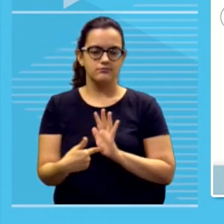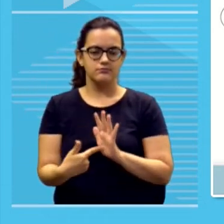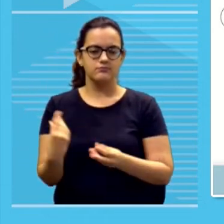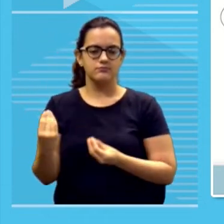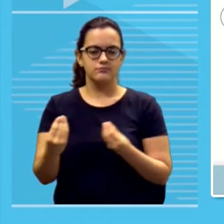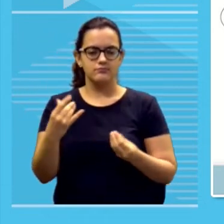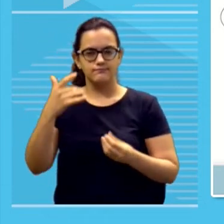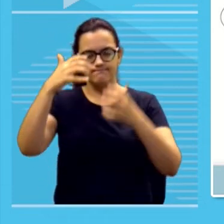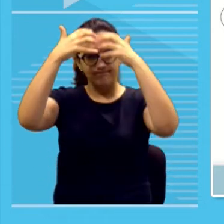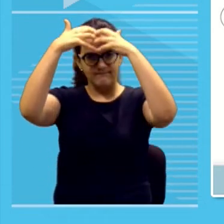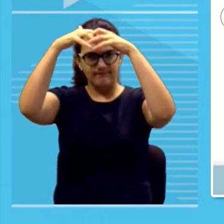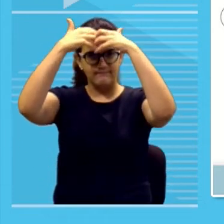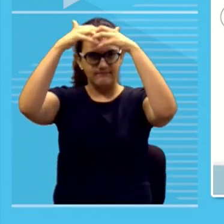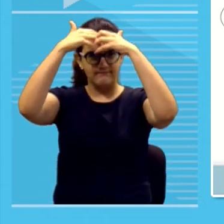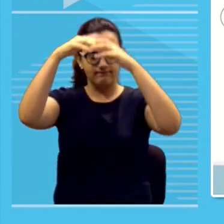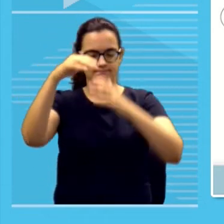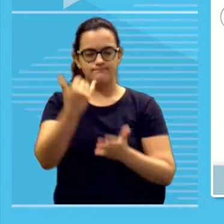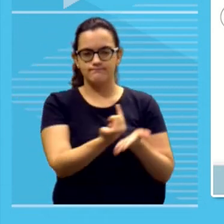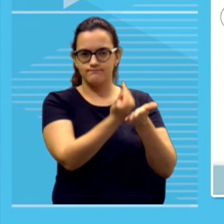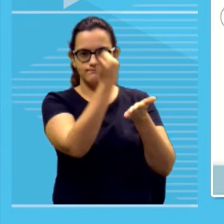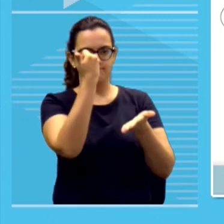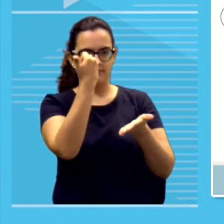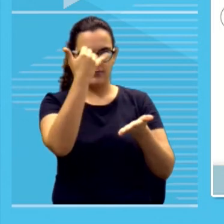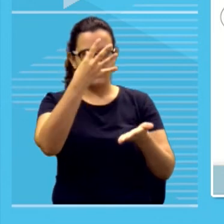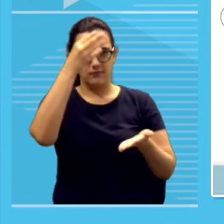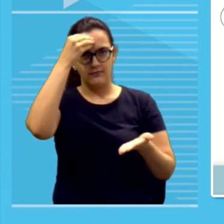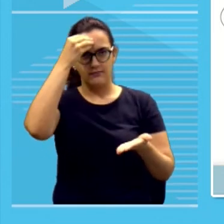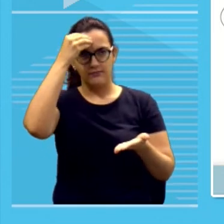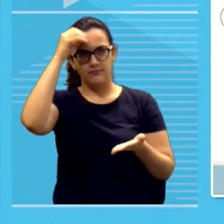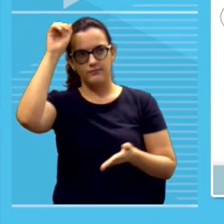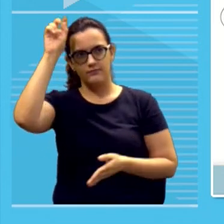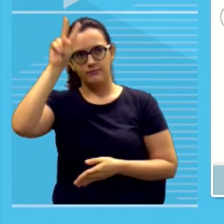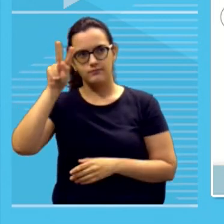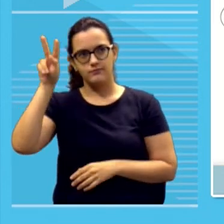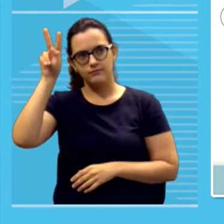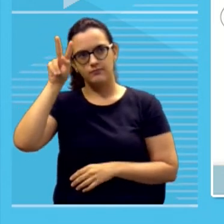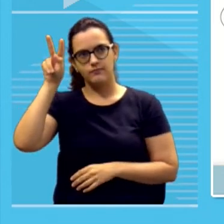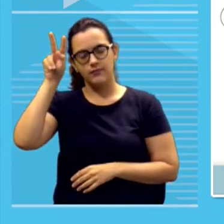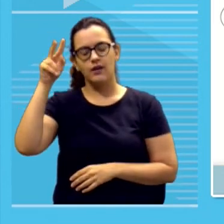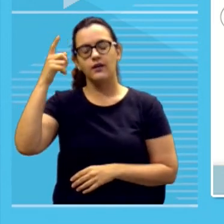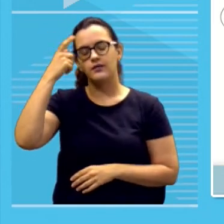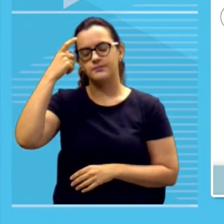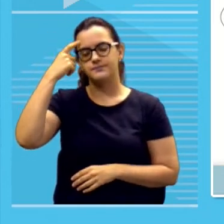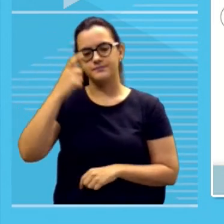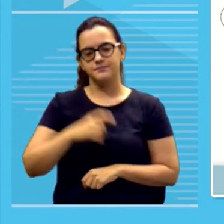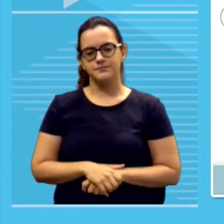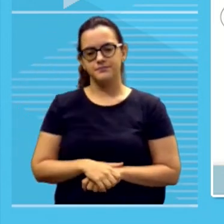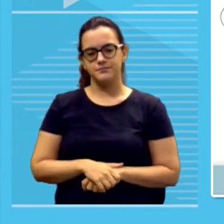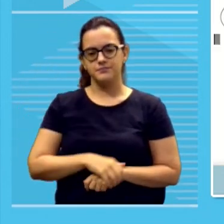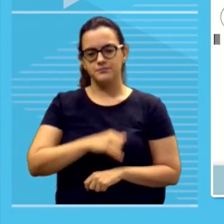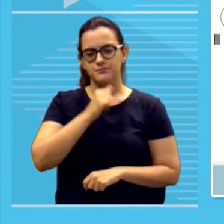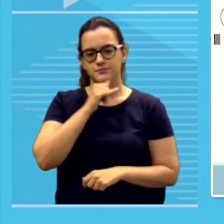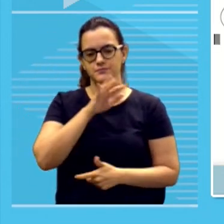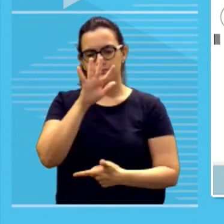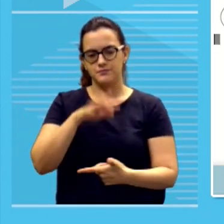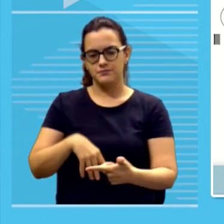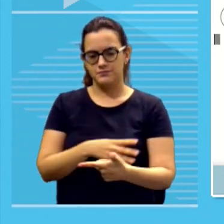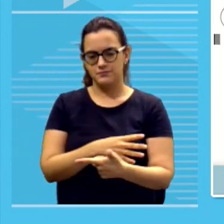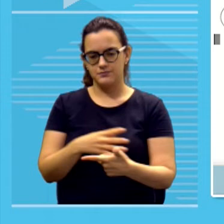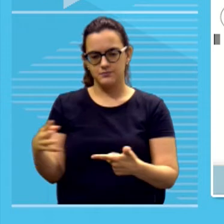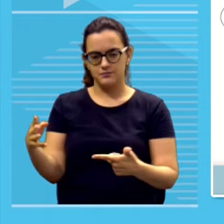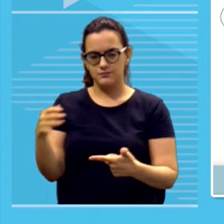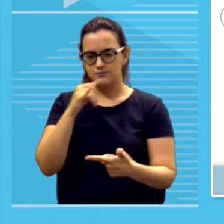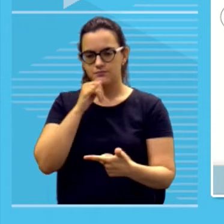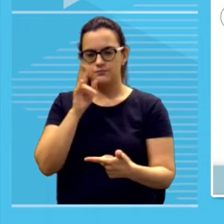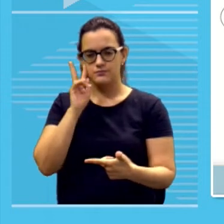se eu fosse desenhar aqui um plano cartesiano só um esboço seria localizar o ar dois